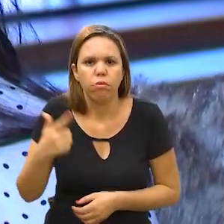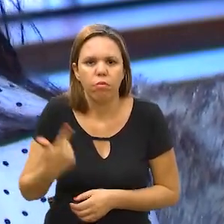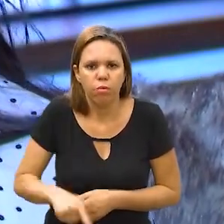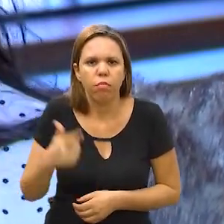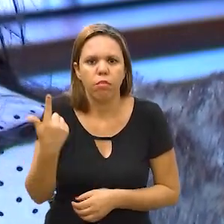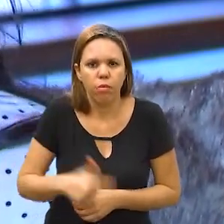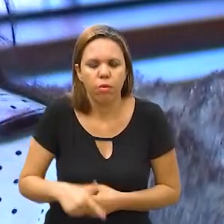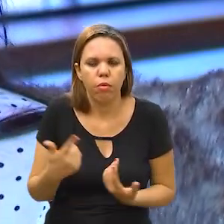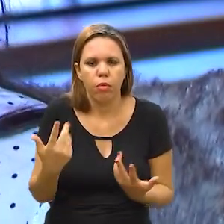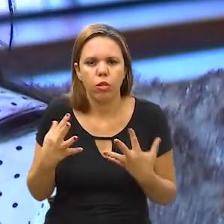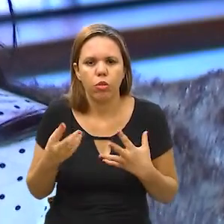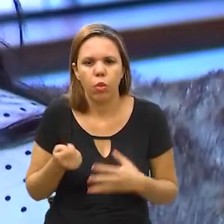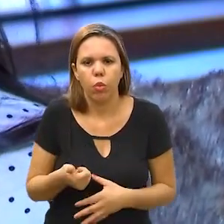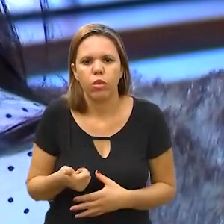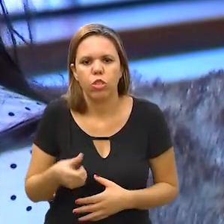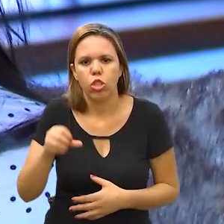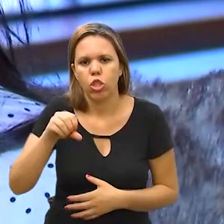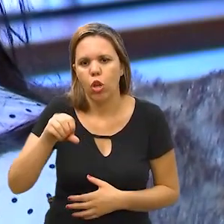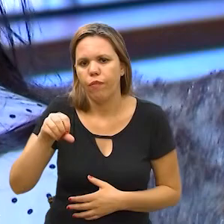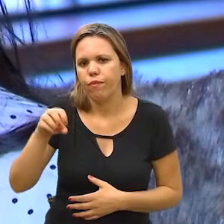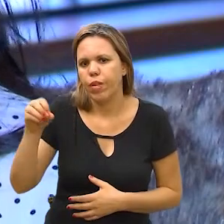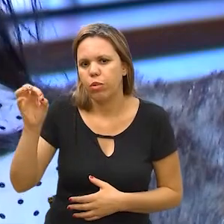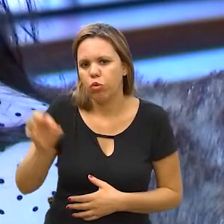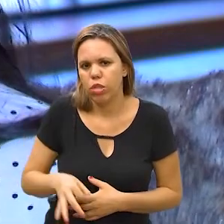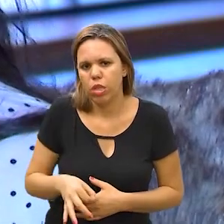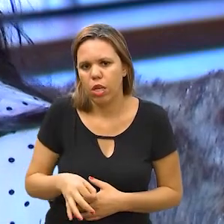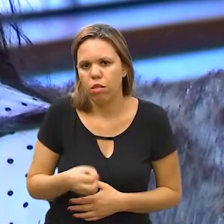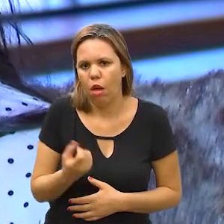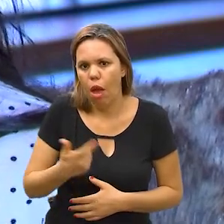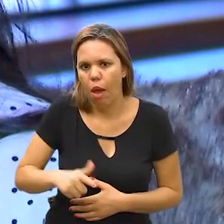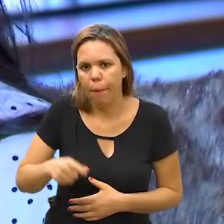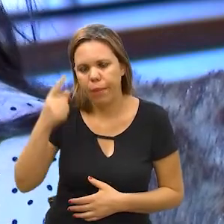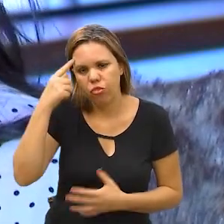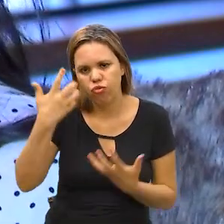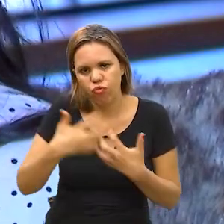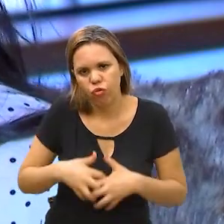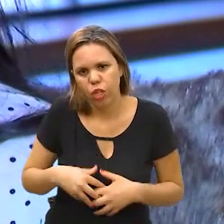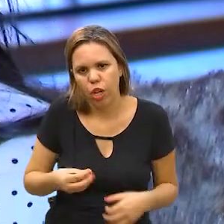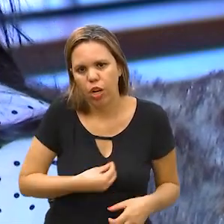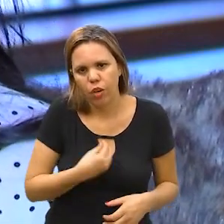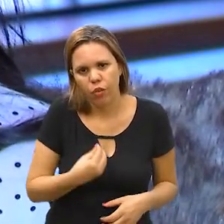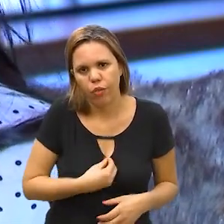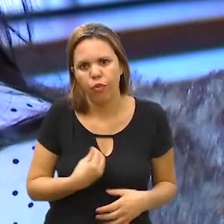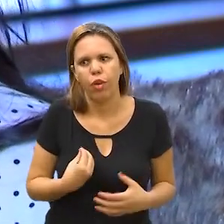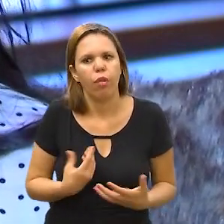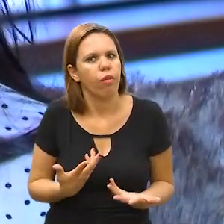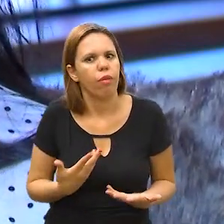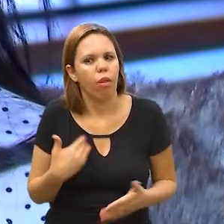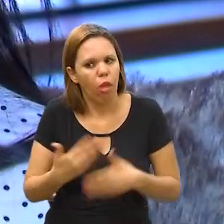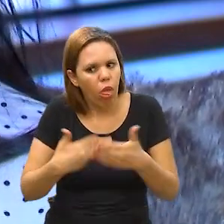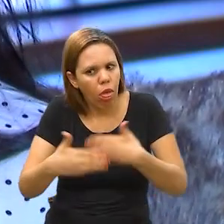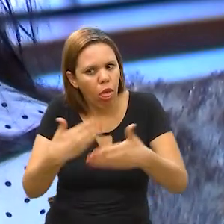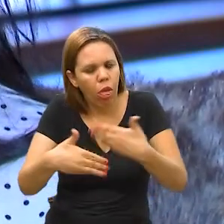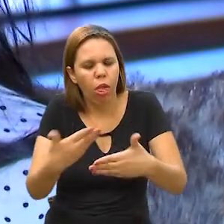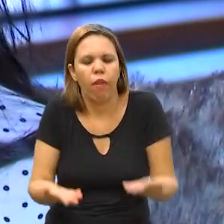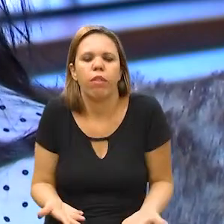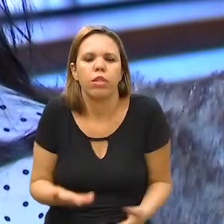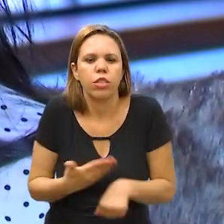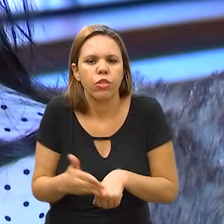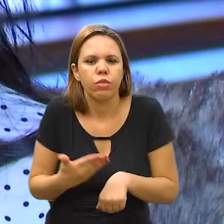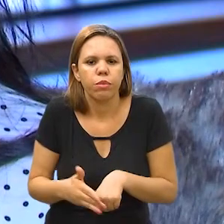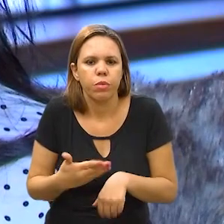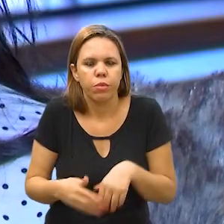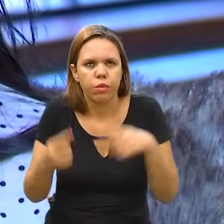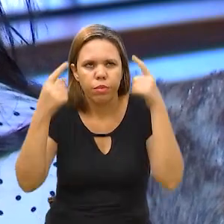repetitivos. Quase 90 e tantos % desses pensamentos são repetitivos. A gente vive no automático. Quando você faz o treinamento